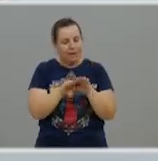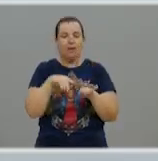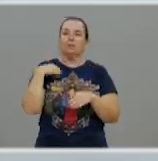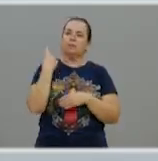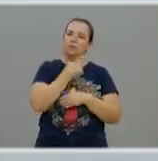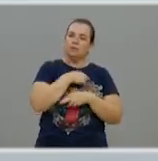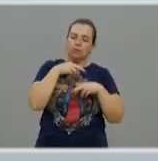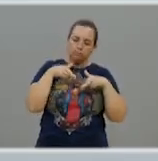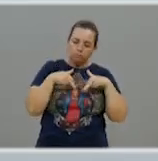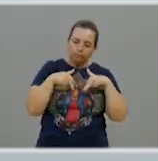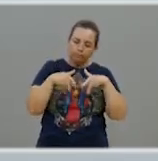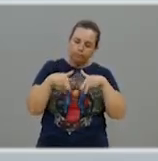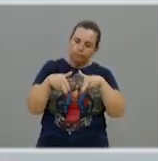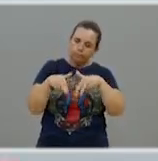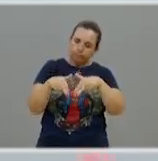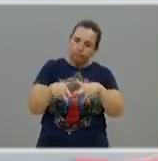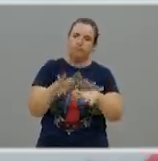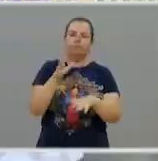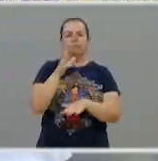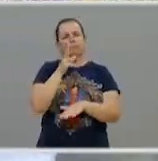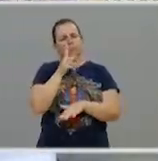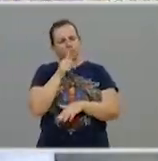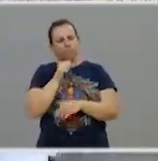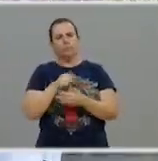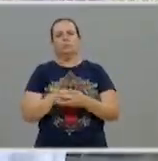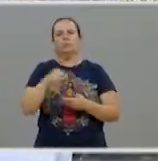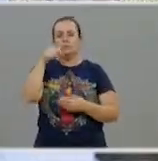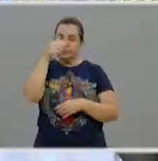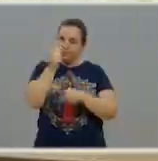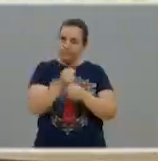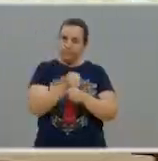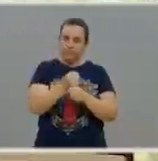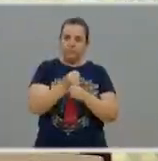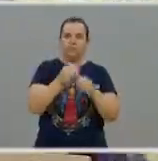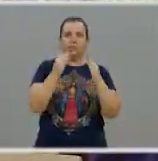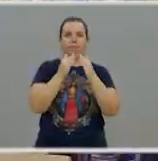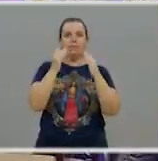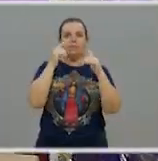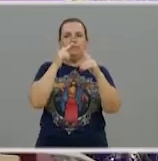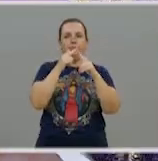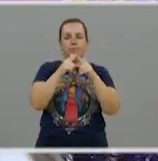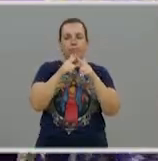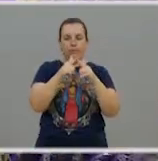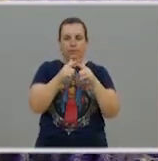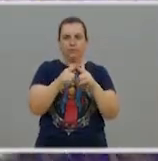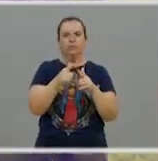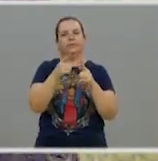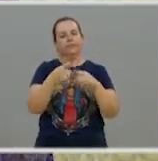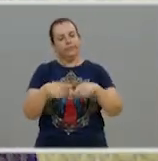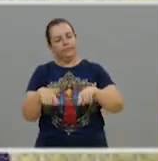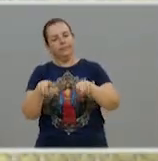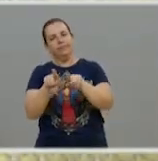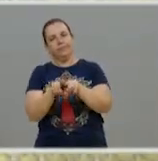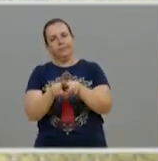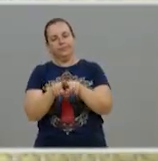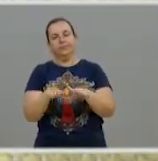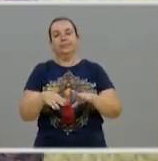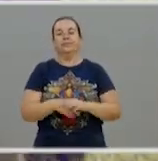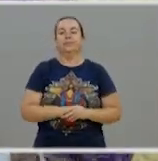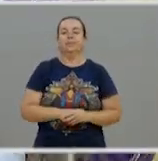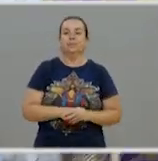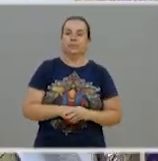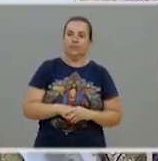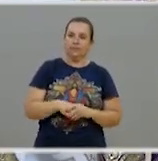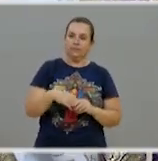vamos caminhando passo a passo. Neste ano, a Igreja, mais uma vez, em aspectos